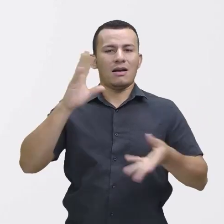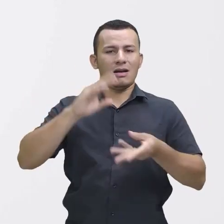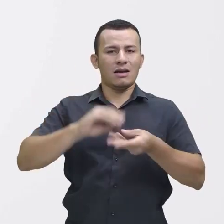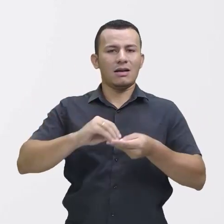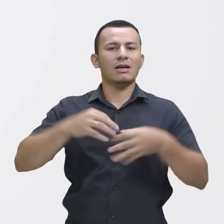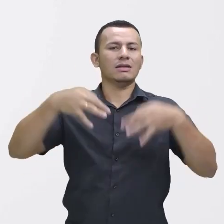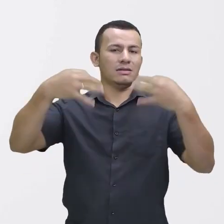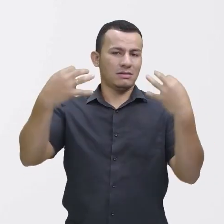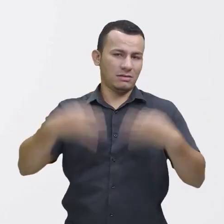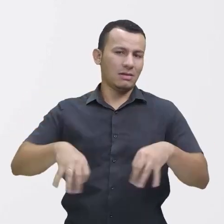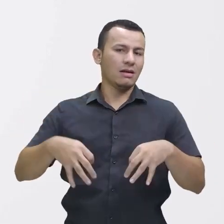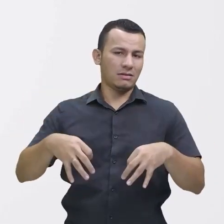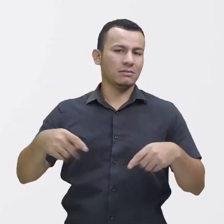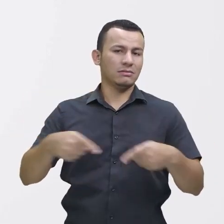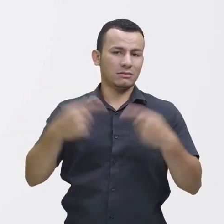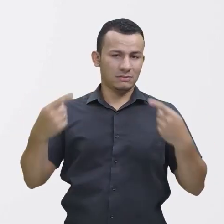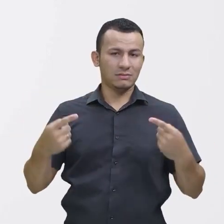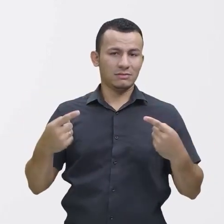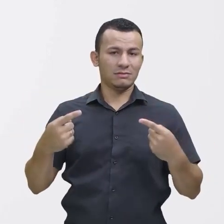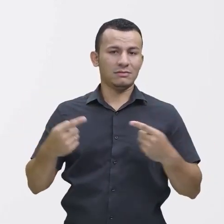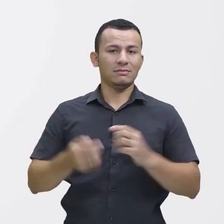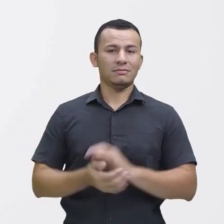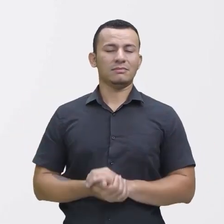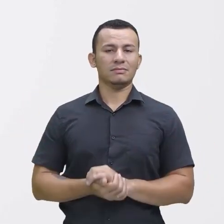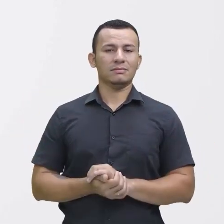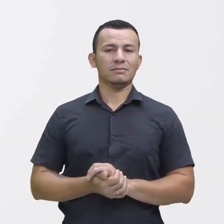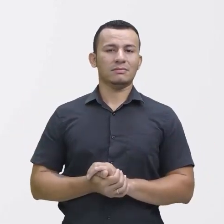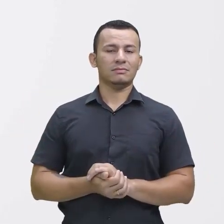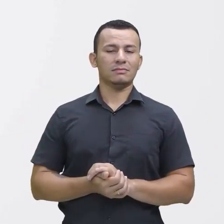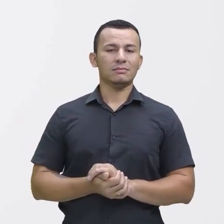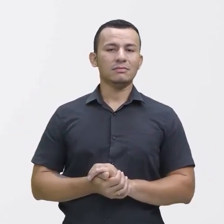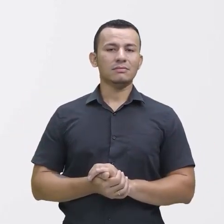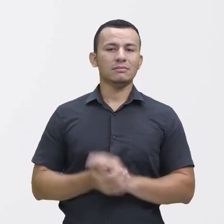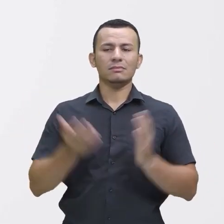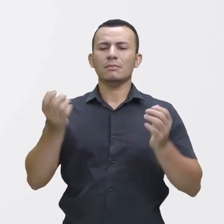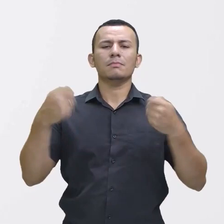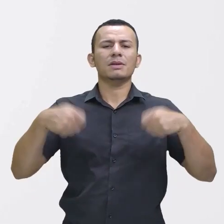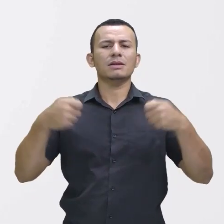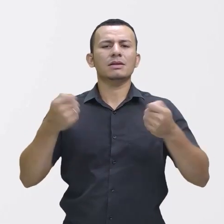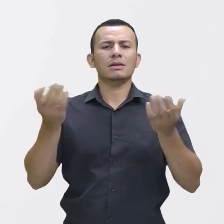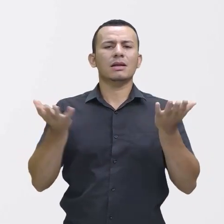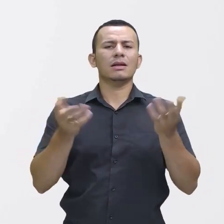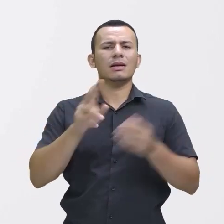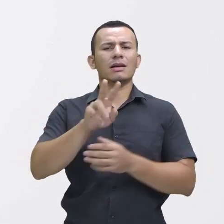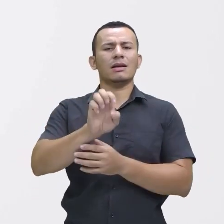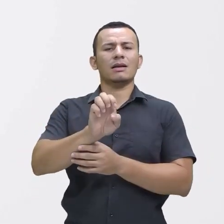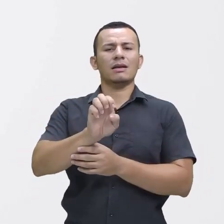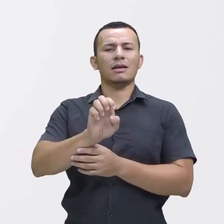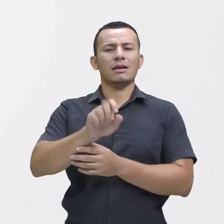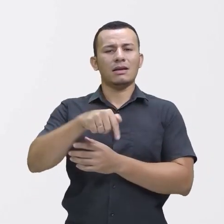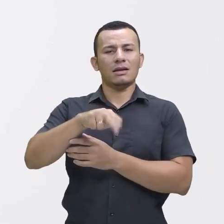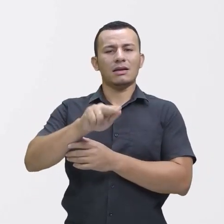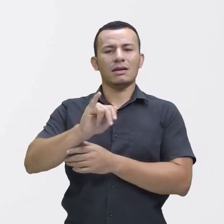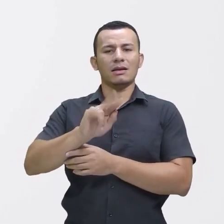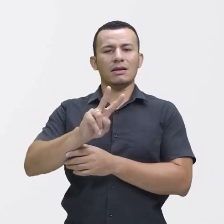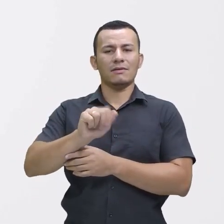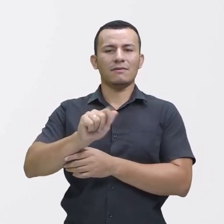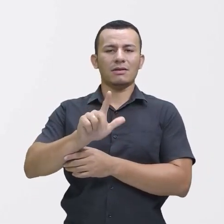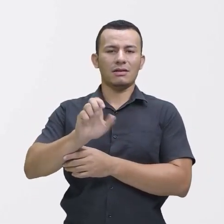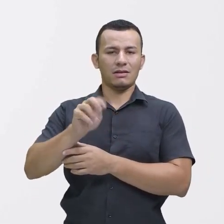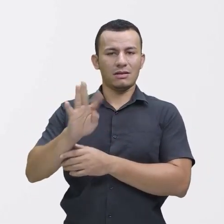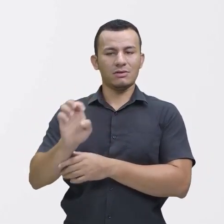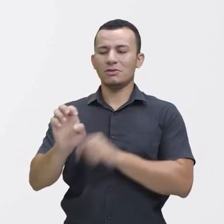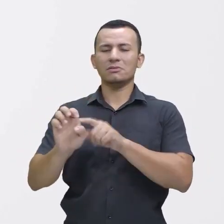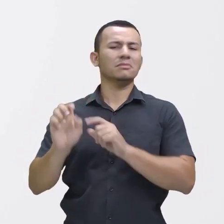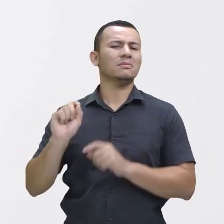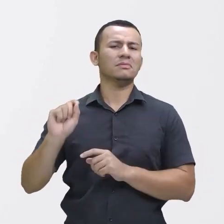dos pratos eram iguais. Ah, equivalente, tem que estar equivalente. Mas o que é equivalente, professora?